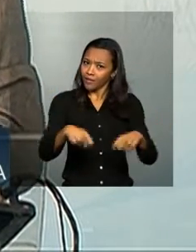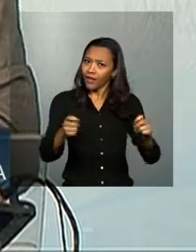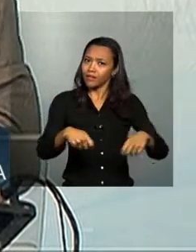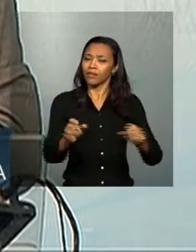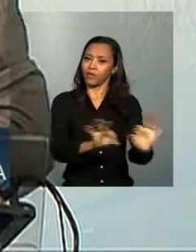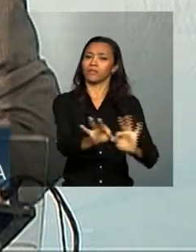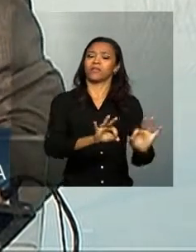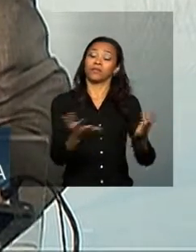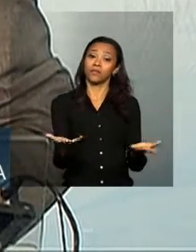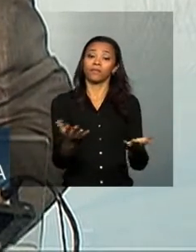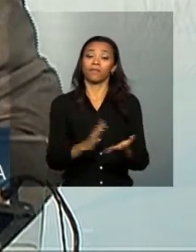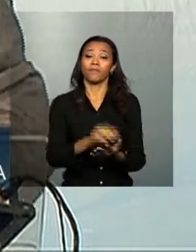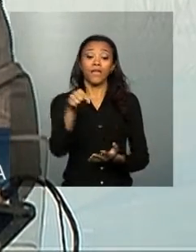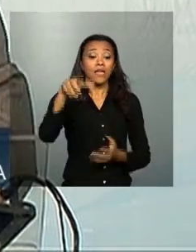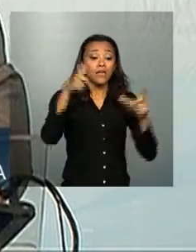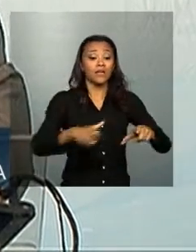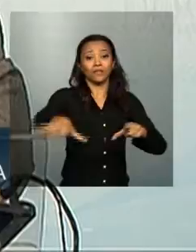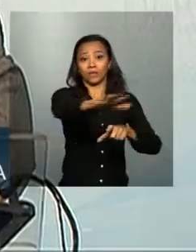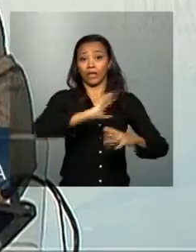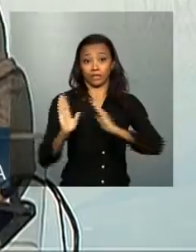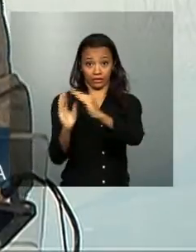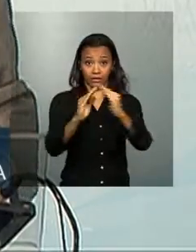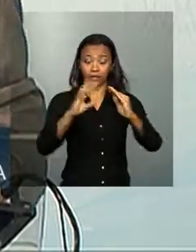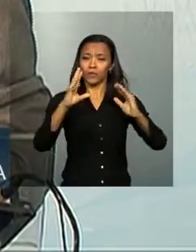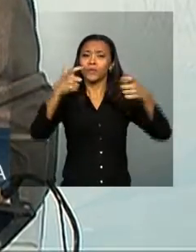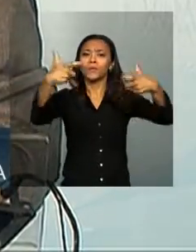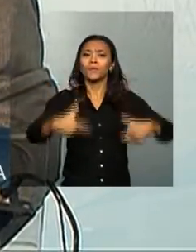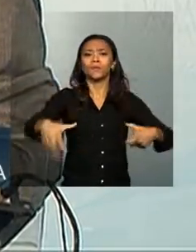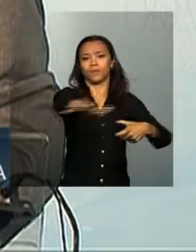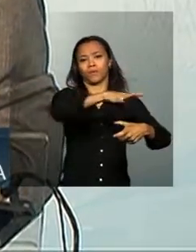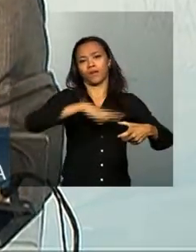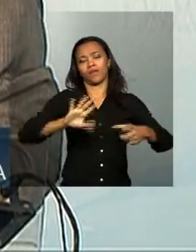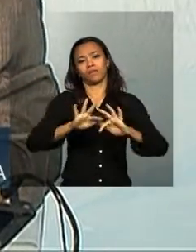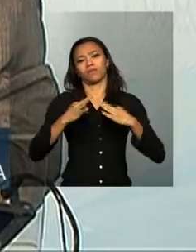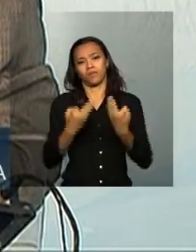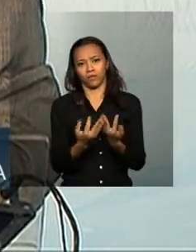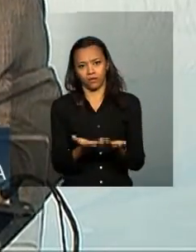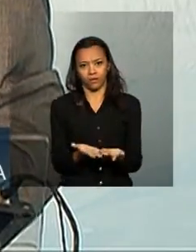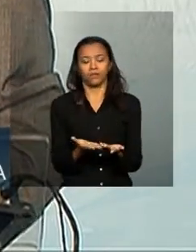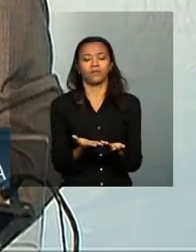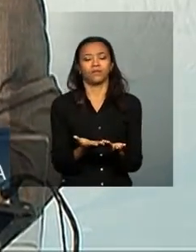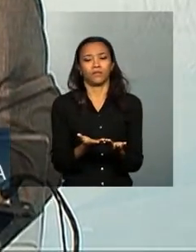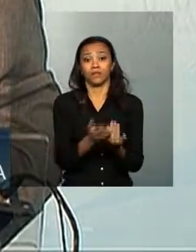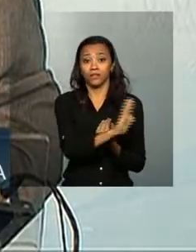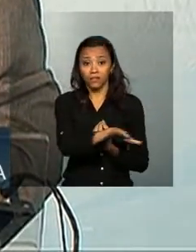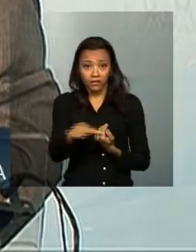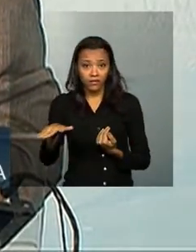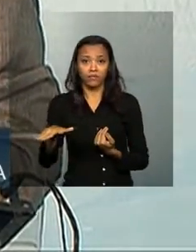Ou seja, de tornar esse ambiente aqui o ambiente da família, das